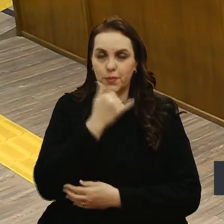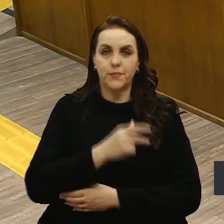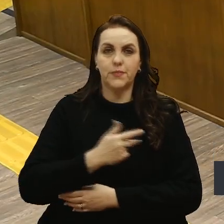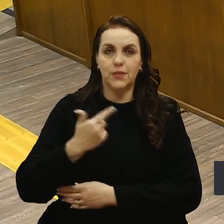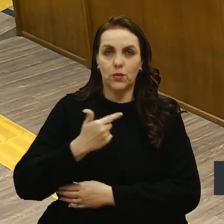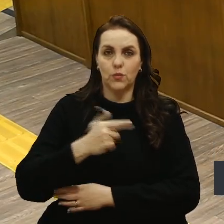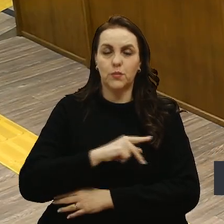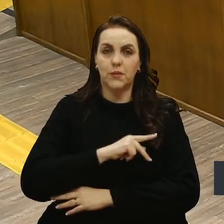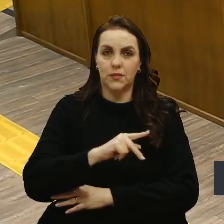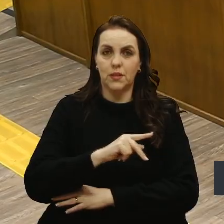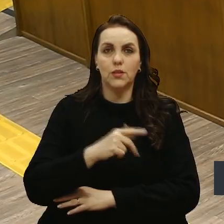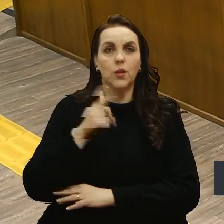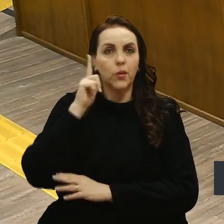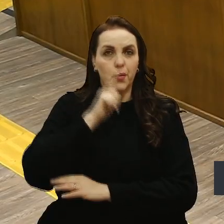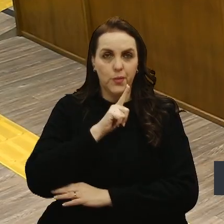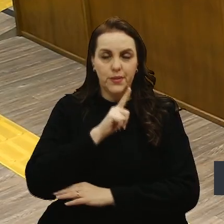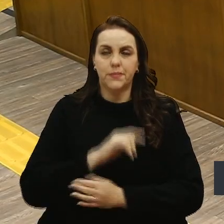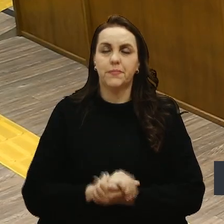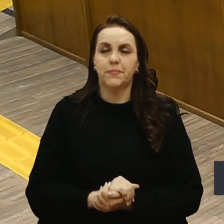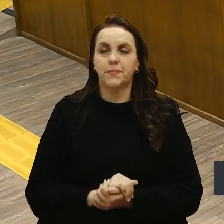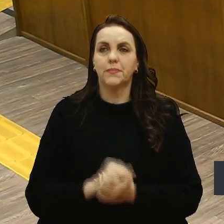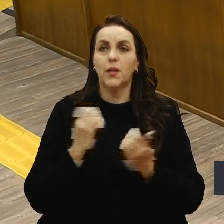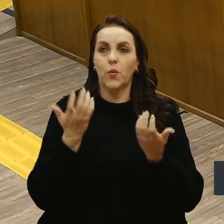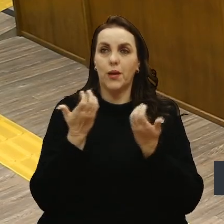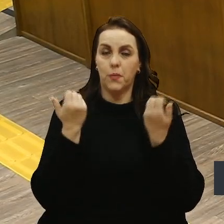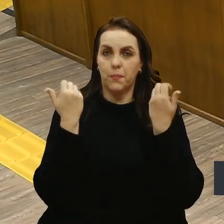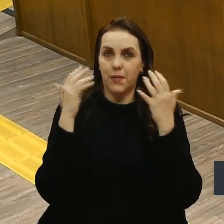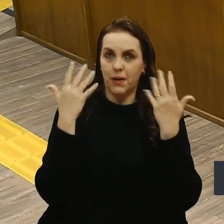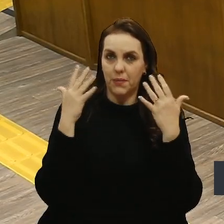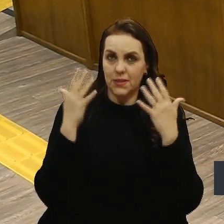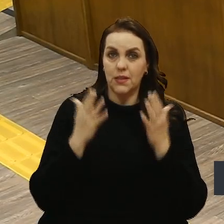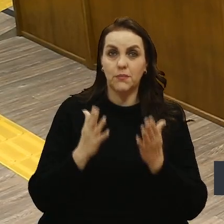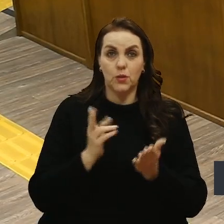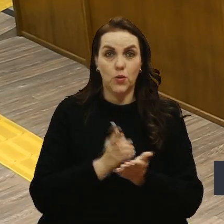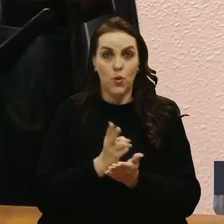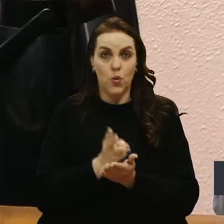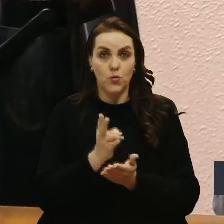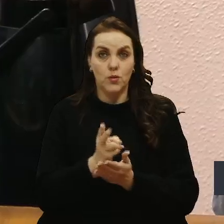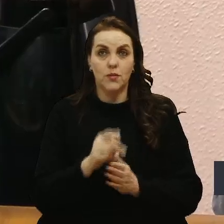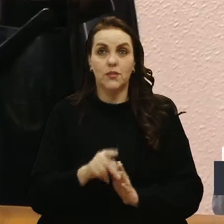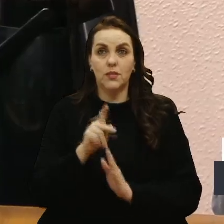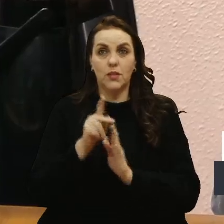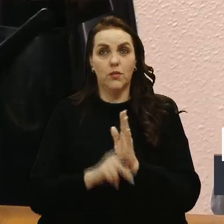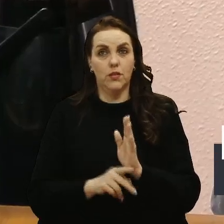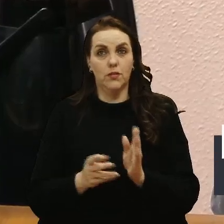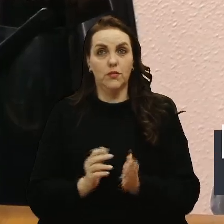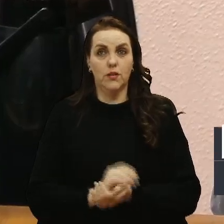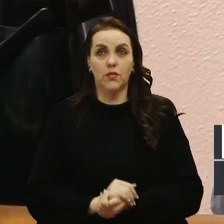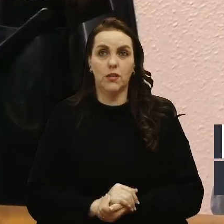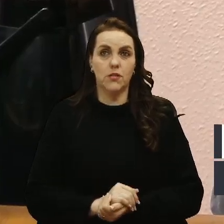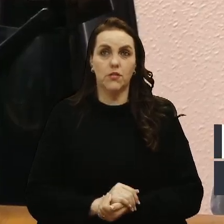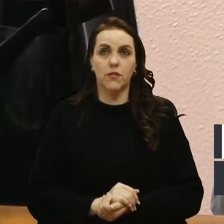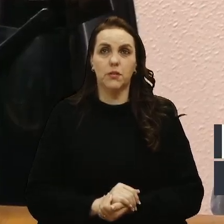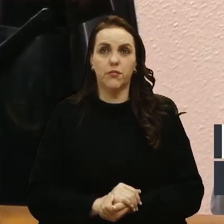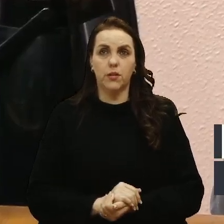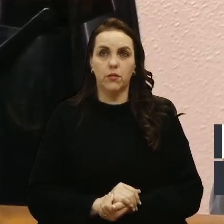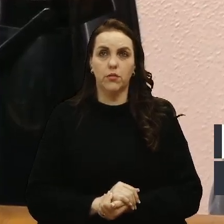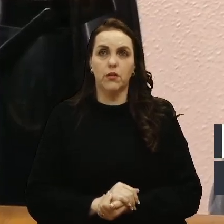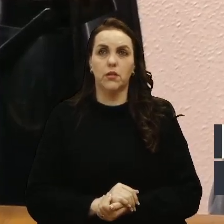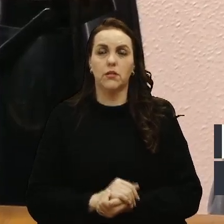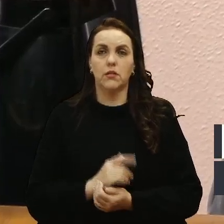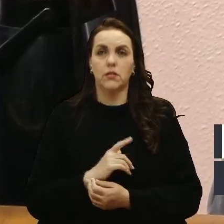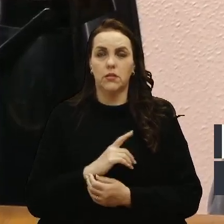Eu quero parabenizar o senhor por ter seguido nesse projeto. O ano passado, isso foi uma